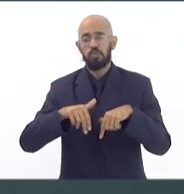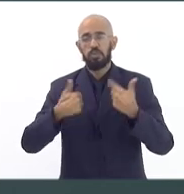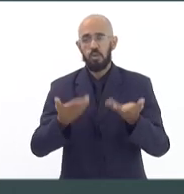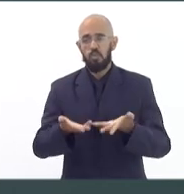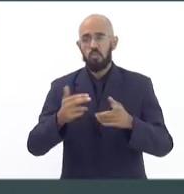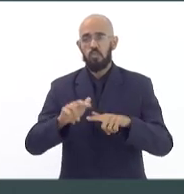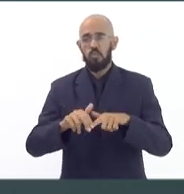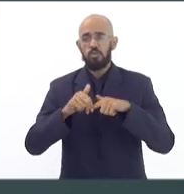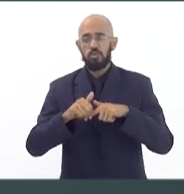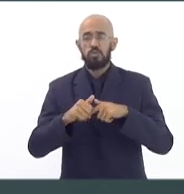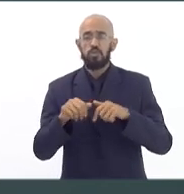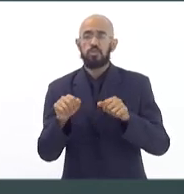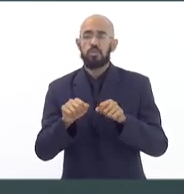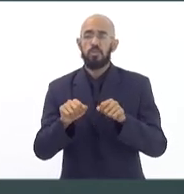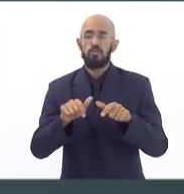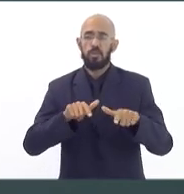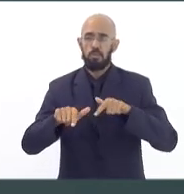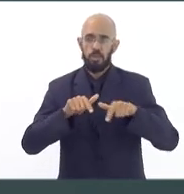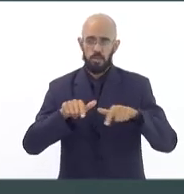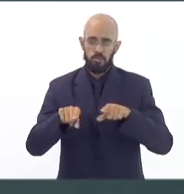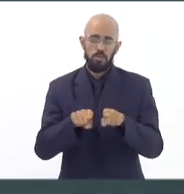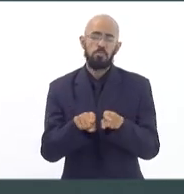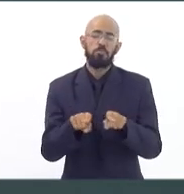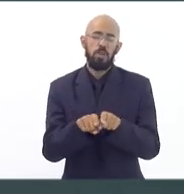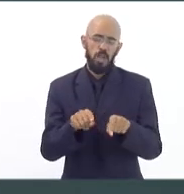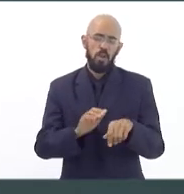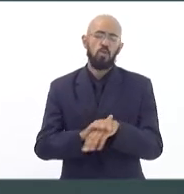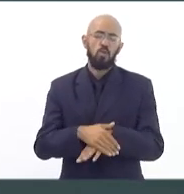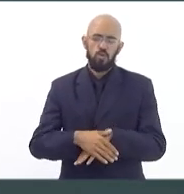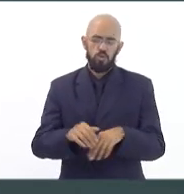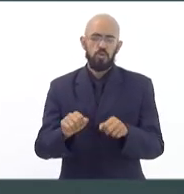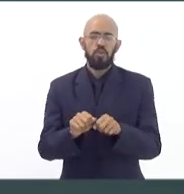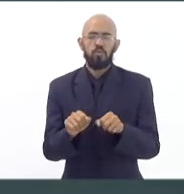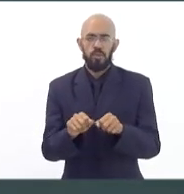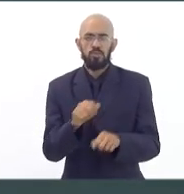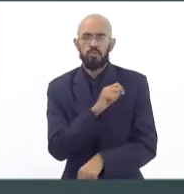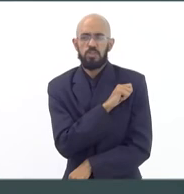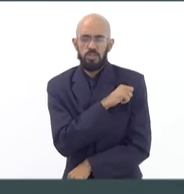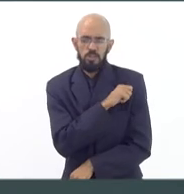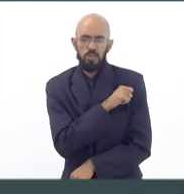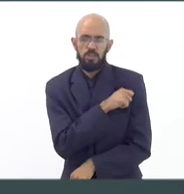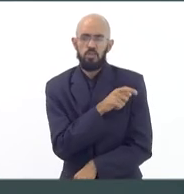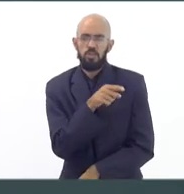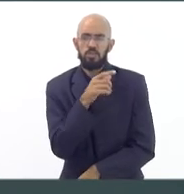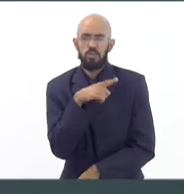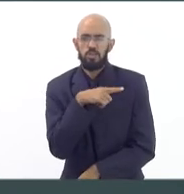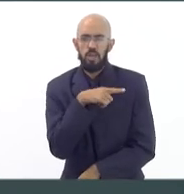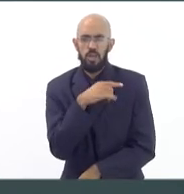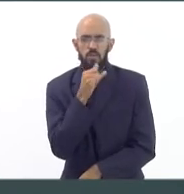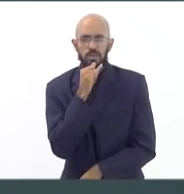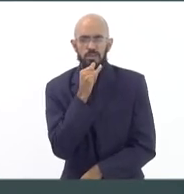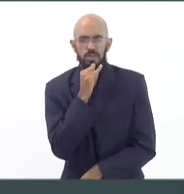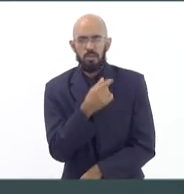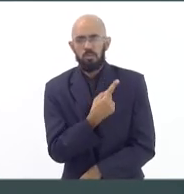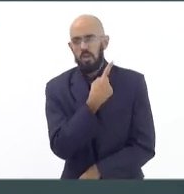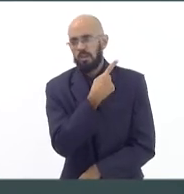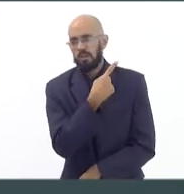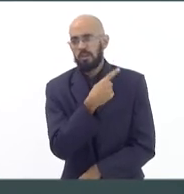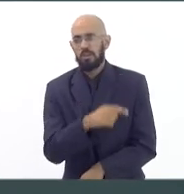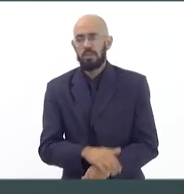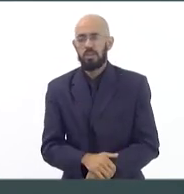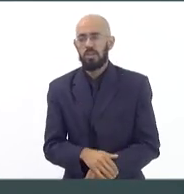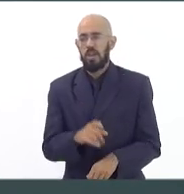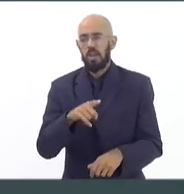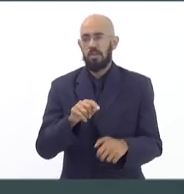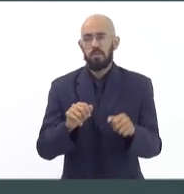é a noite e a gente faz também fiscalização a noite ação exemplo que a gente fez a a